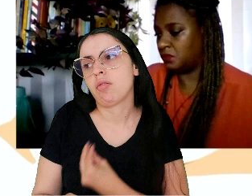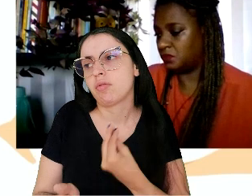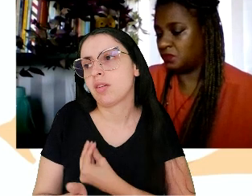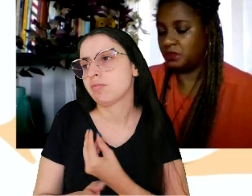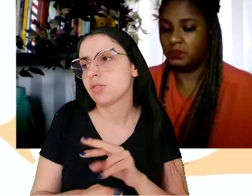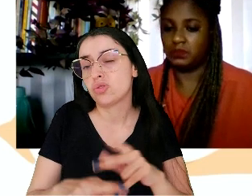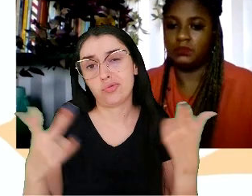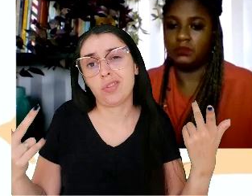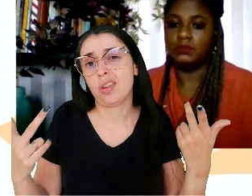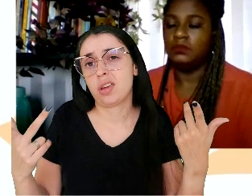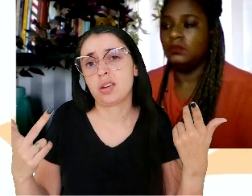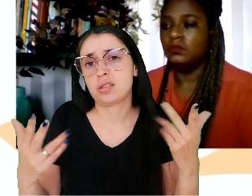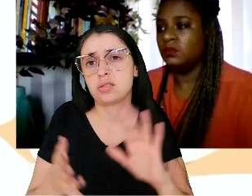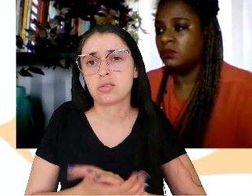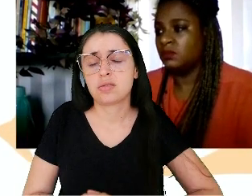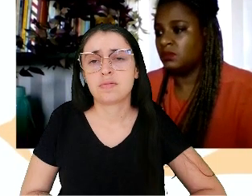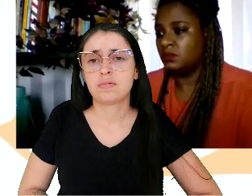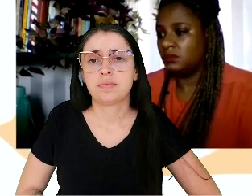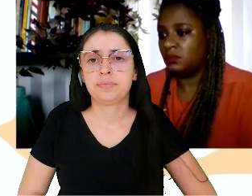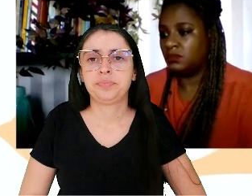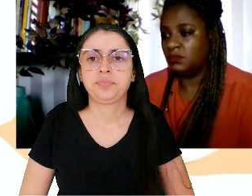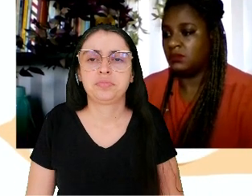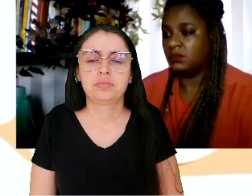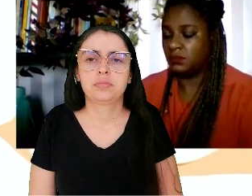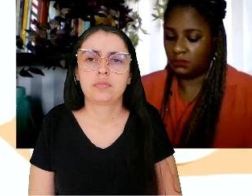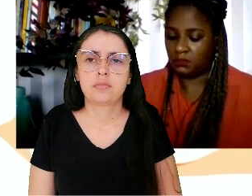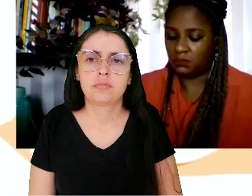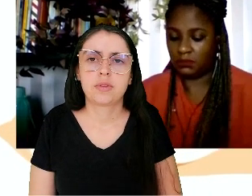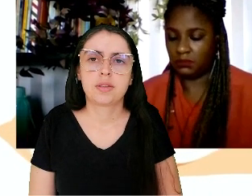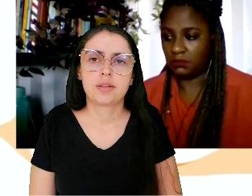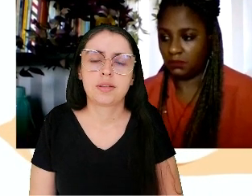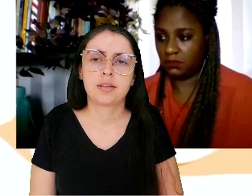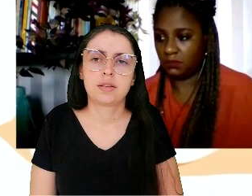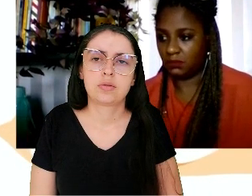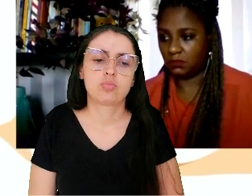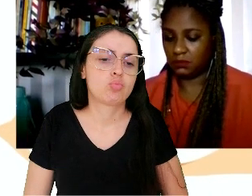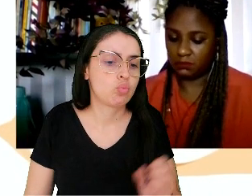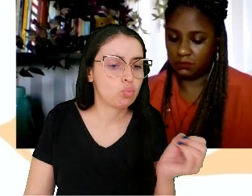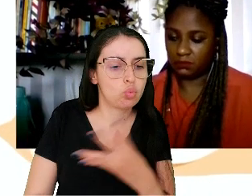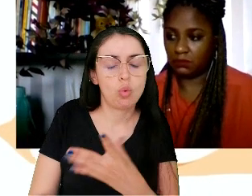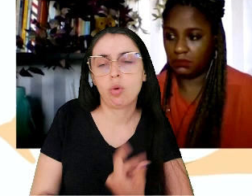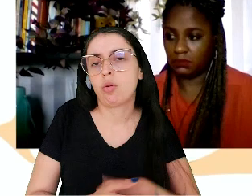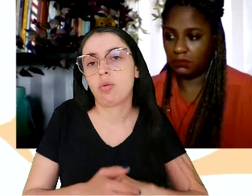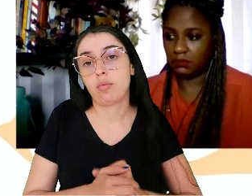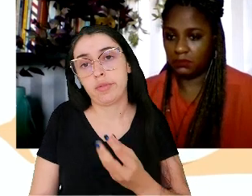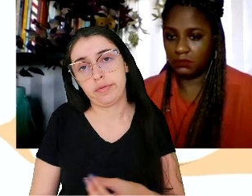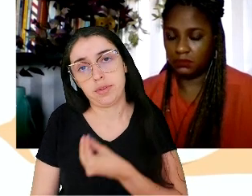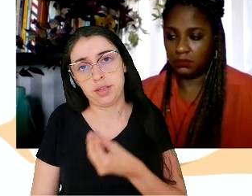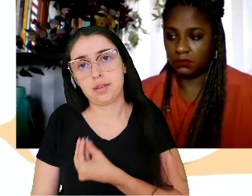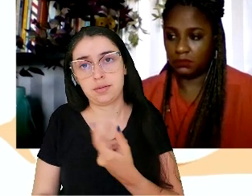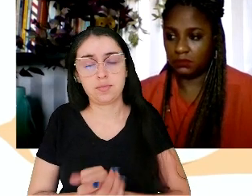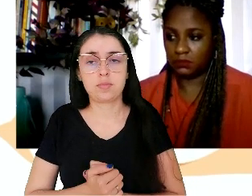realidade que não é mais o que a gente vive hoje sobre esse novo normal.